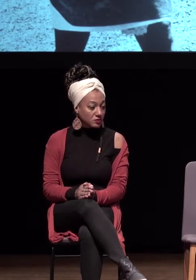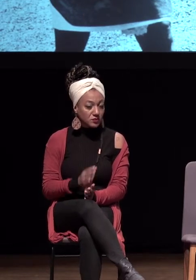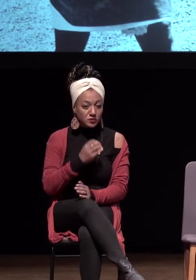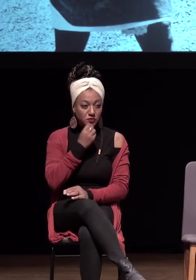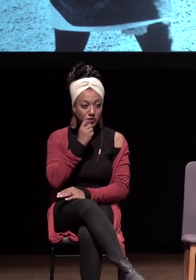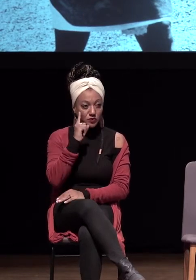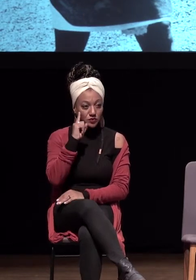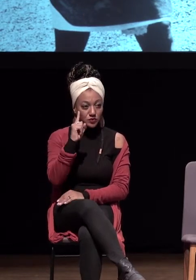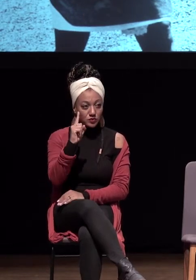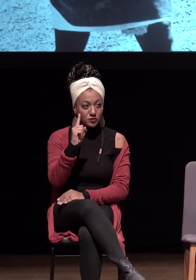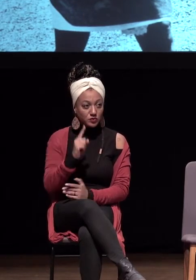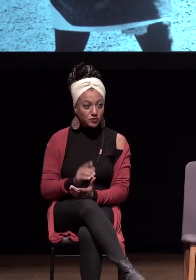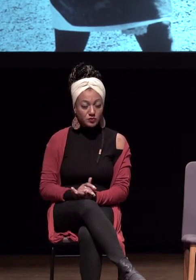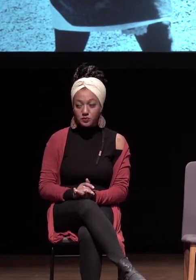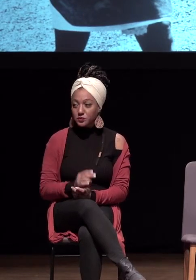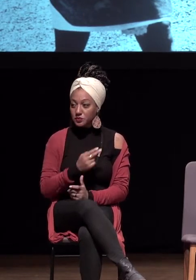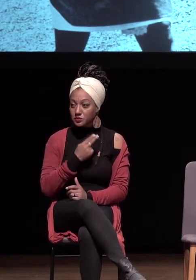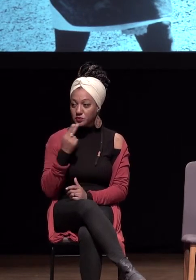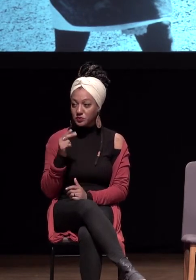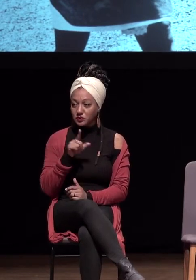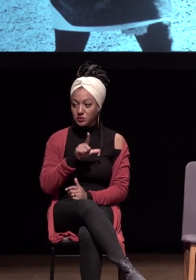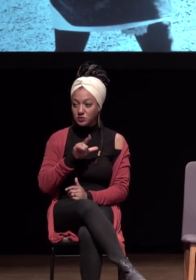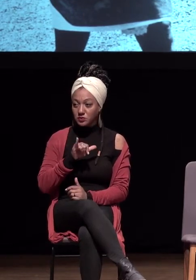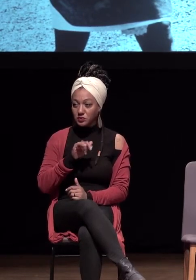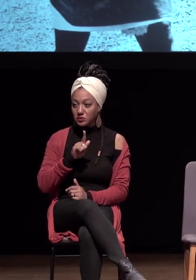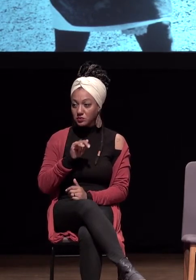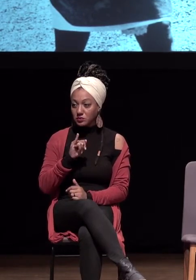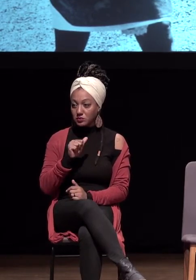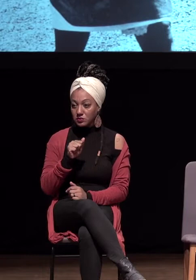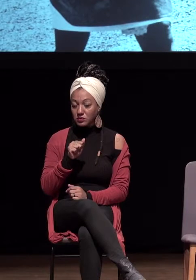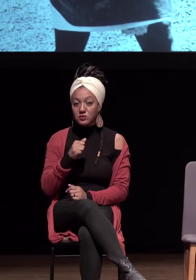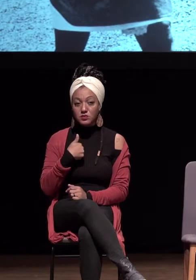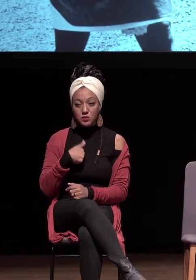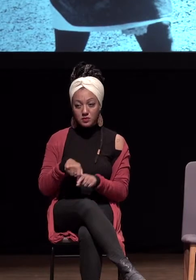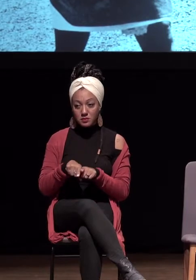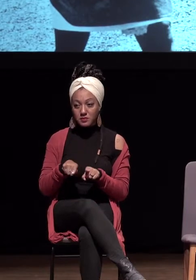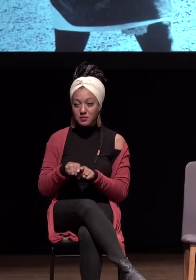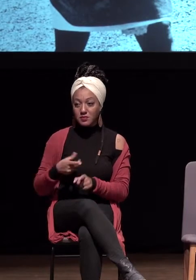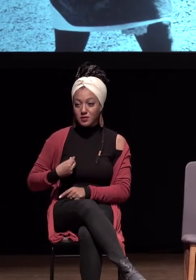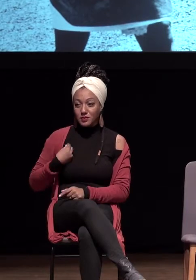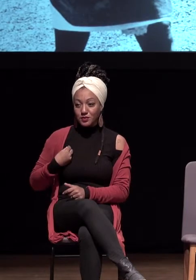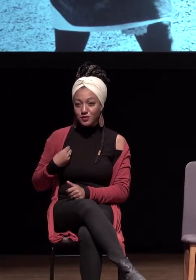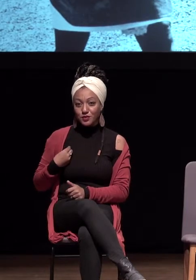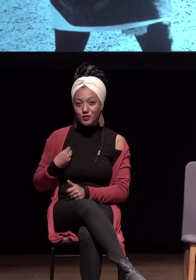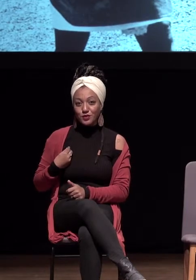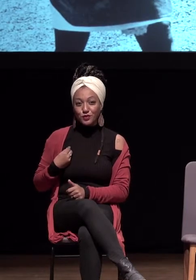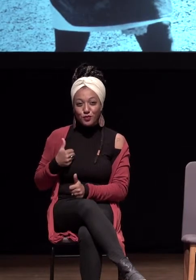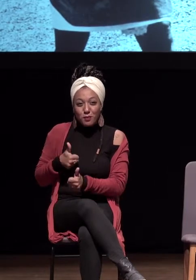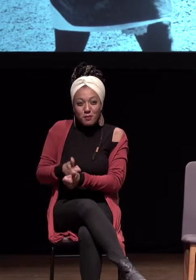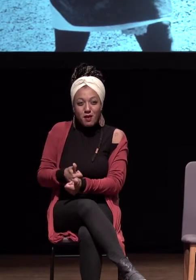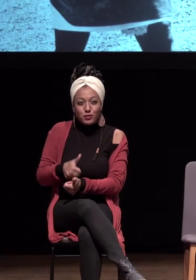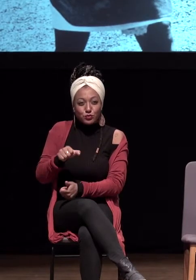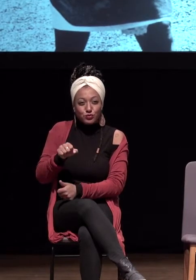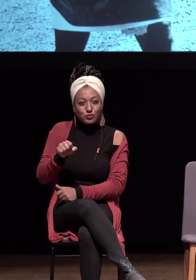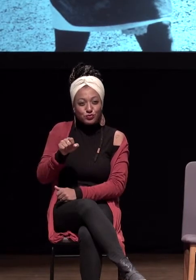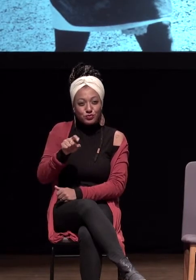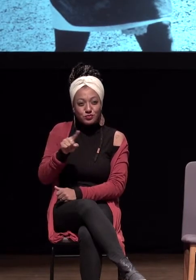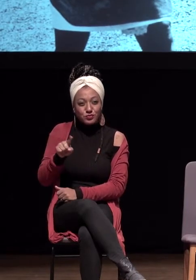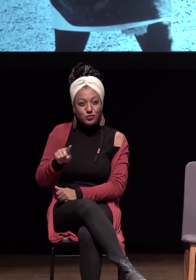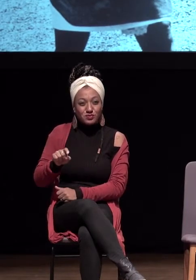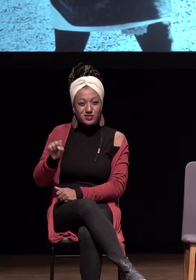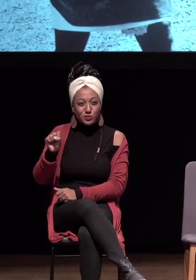Bom dia, meu nome é Lígia, eu também moro perto do Jardim Ângela, eu conheço muito bem